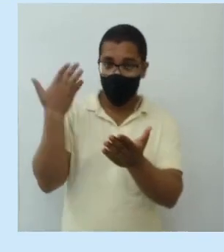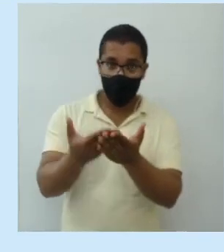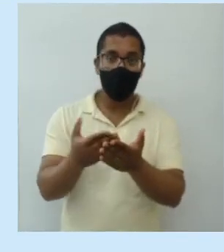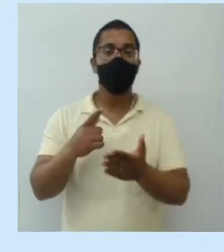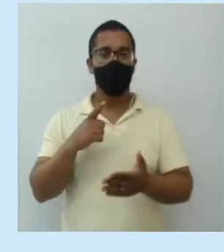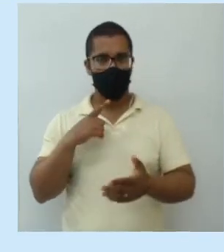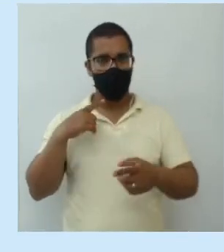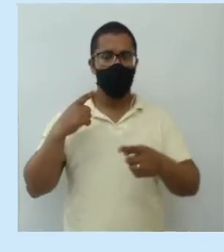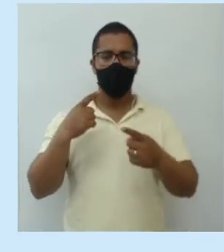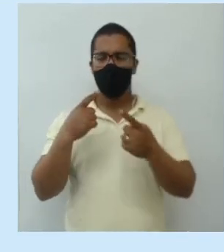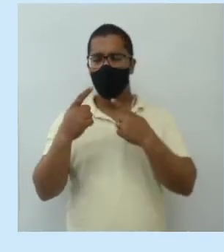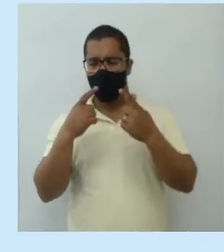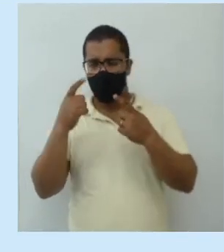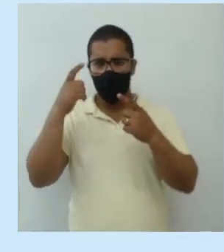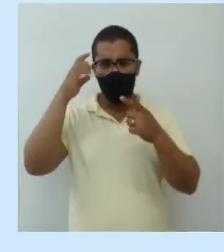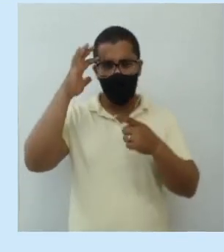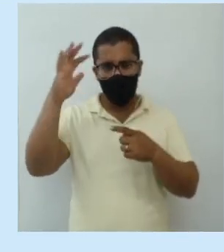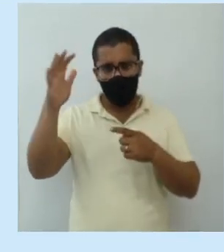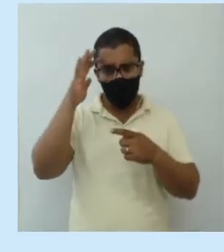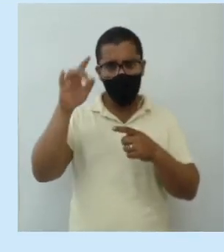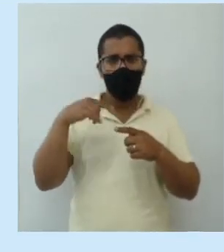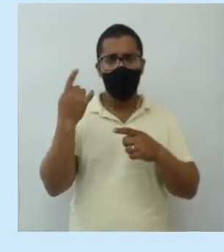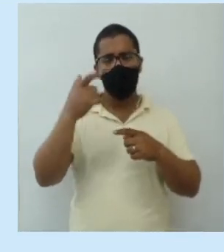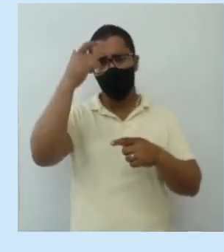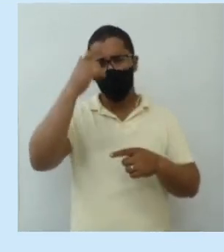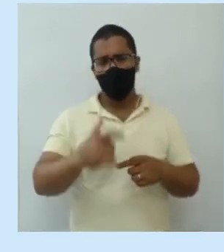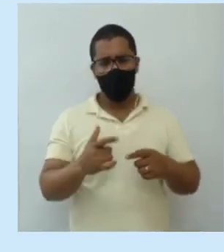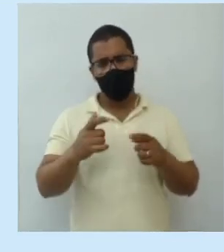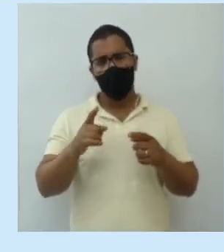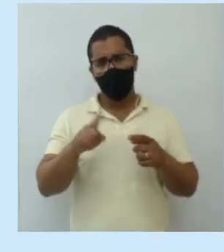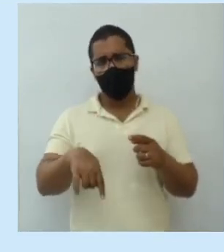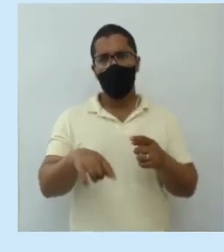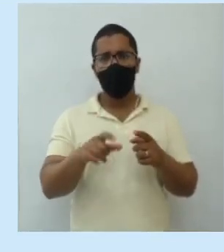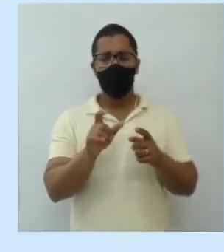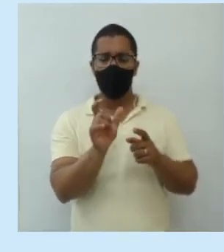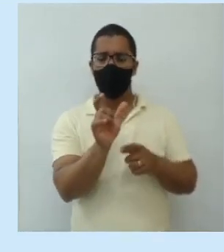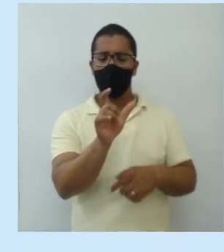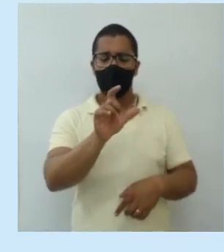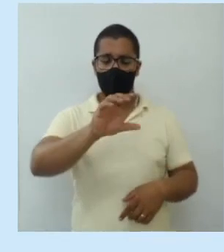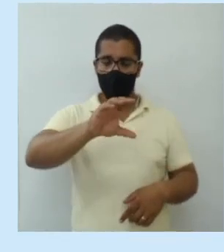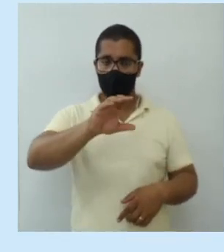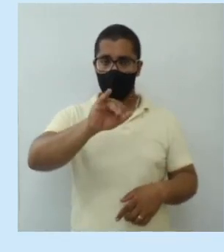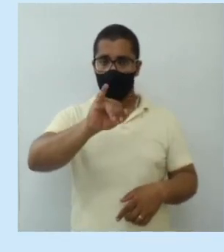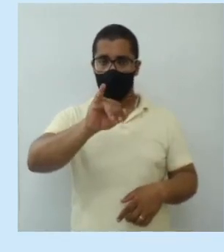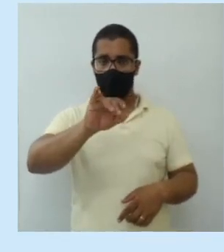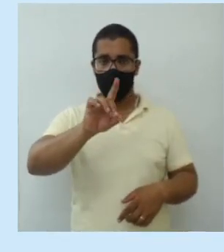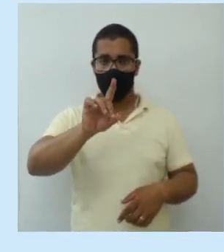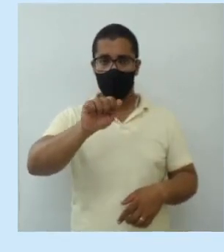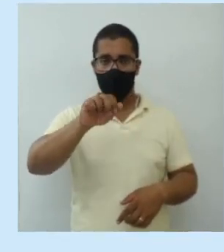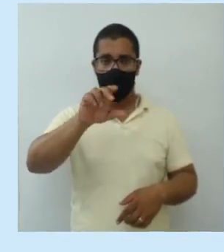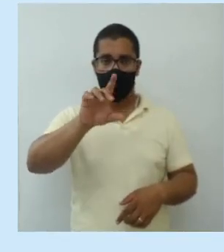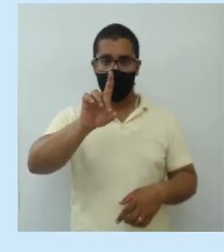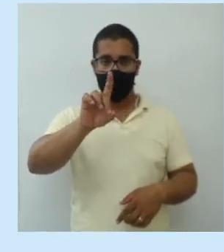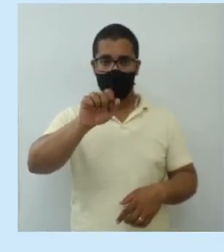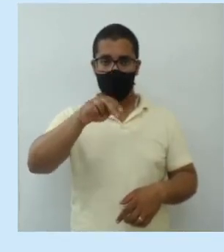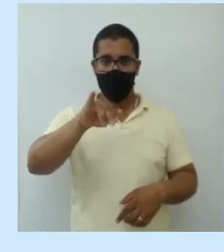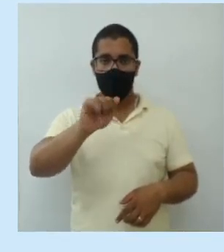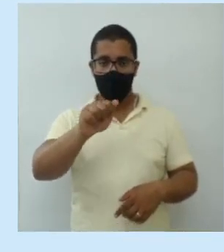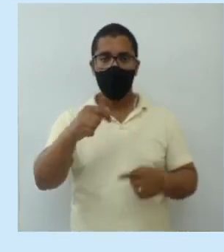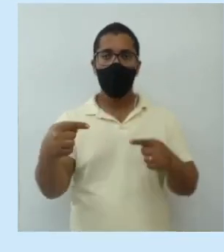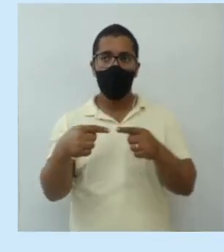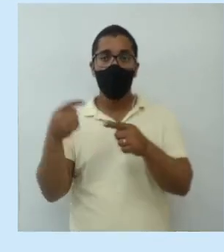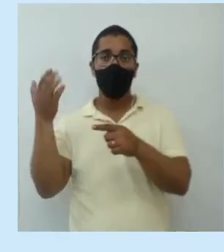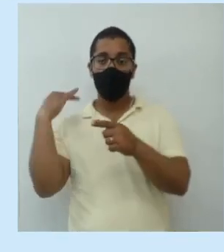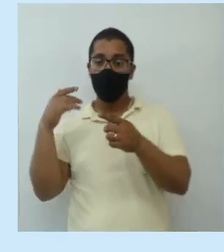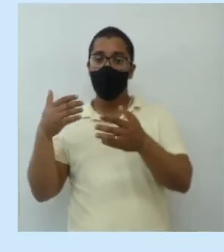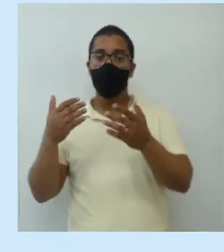nós temos essa cidadania plena, que na Grécia Antiga essa palavra cidadania era equivalente a políticos, certo?